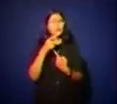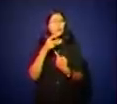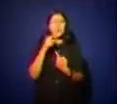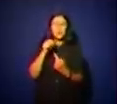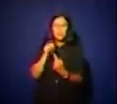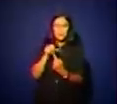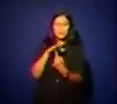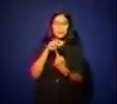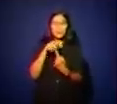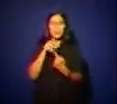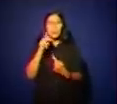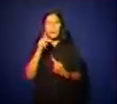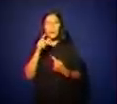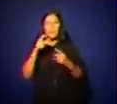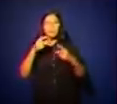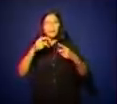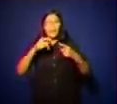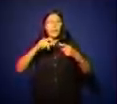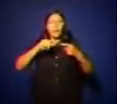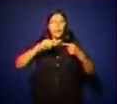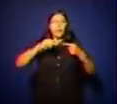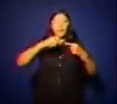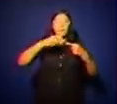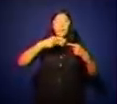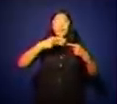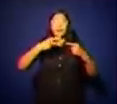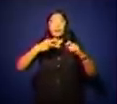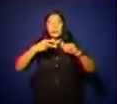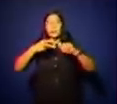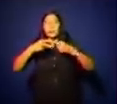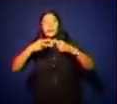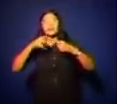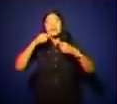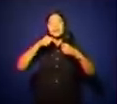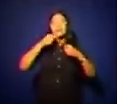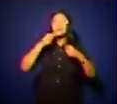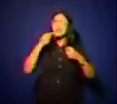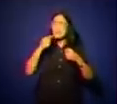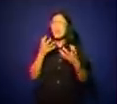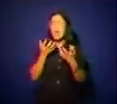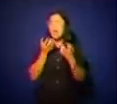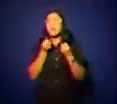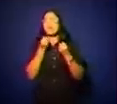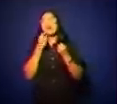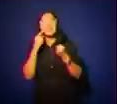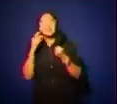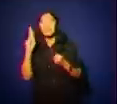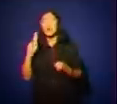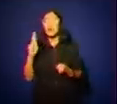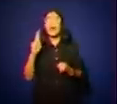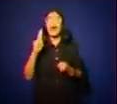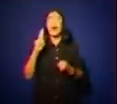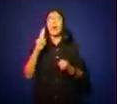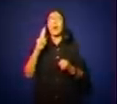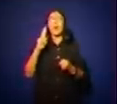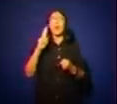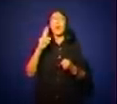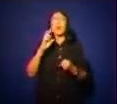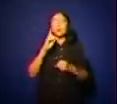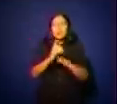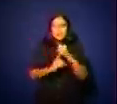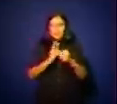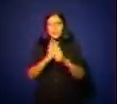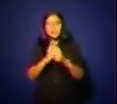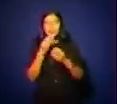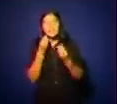né o pix ganhou vários prêmios vários reconhecimentos a gente está muito à frente na agenda do réu digital então duas perguntas para